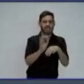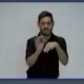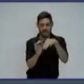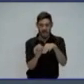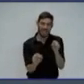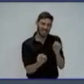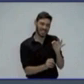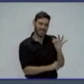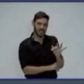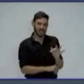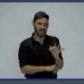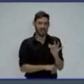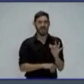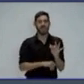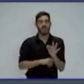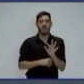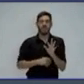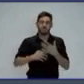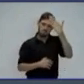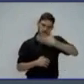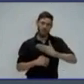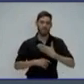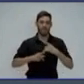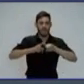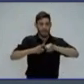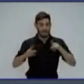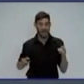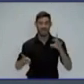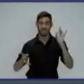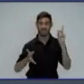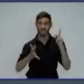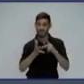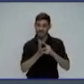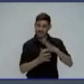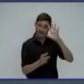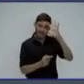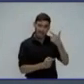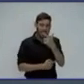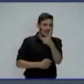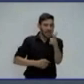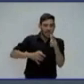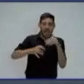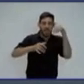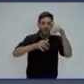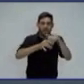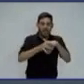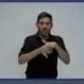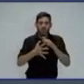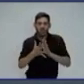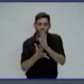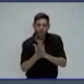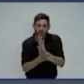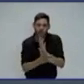isso. Mas, na verdade, quem decidiu que não haveria voto impresso não foi